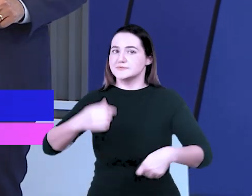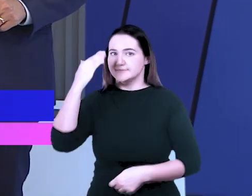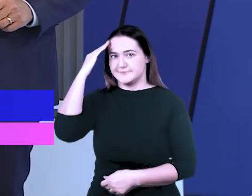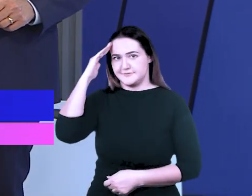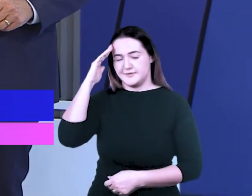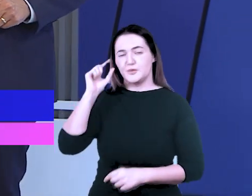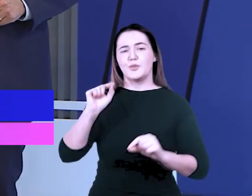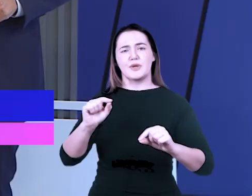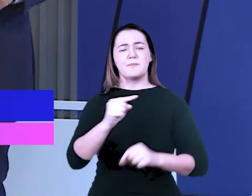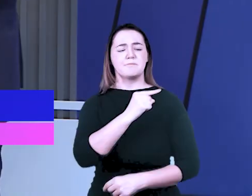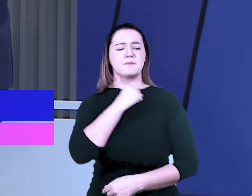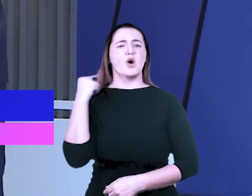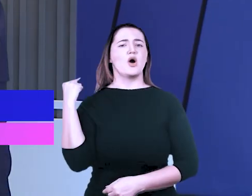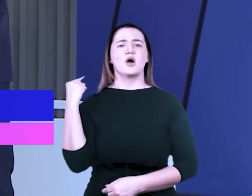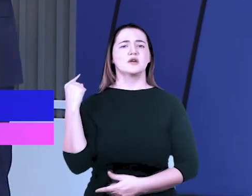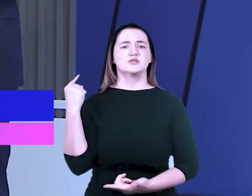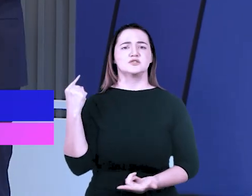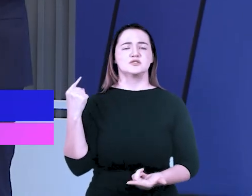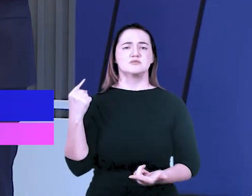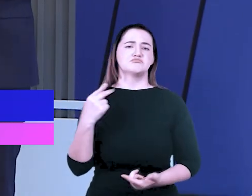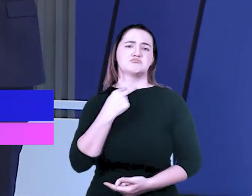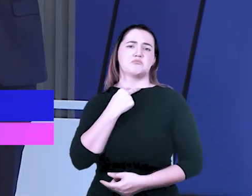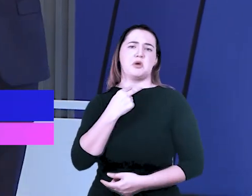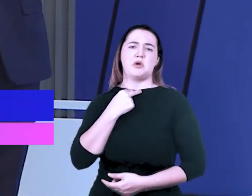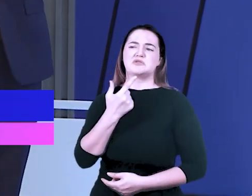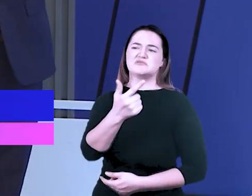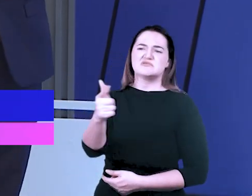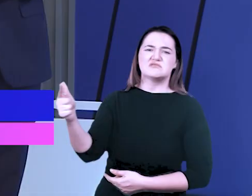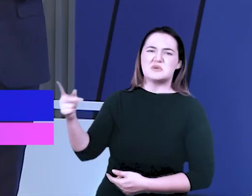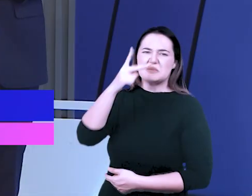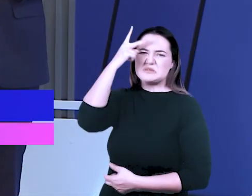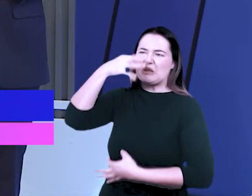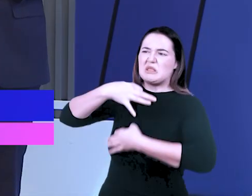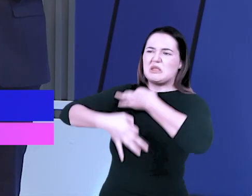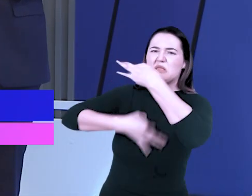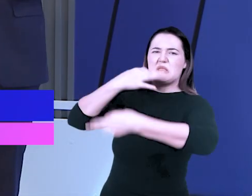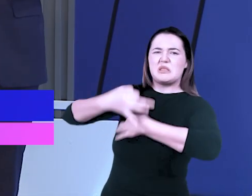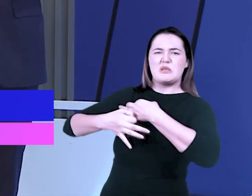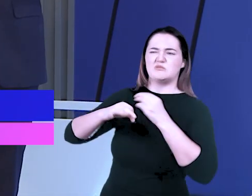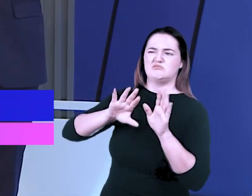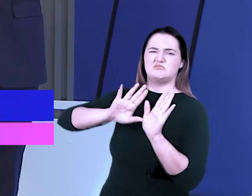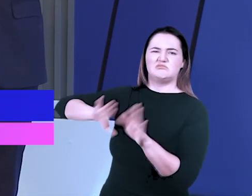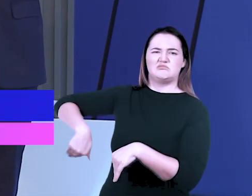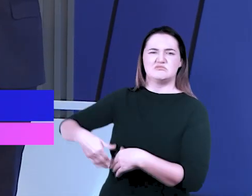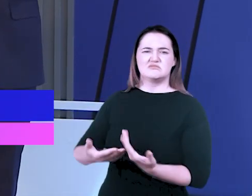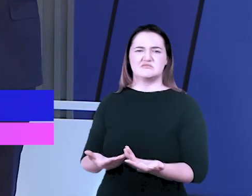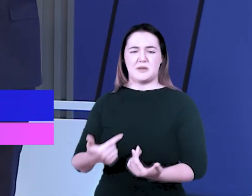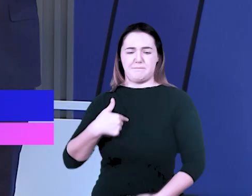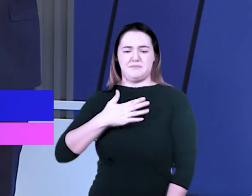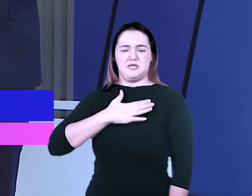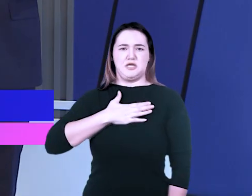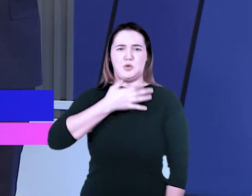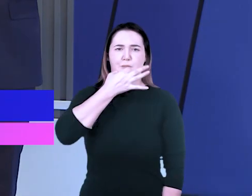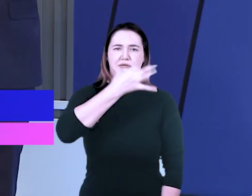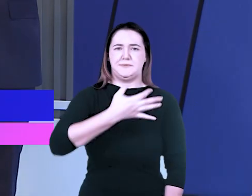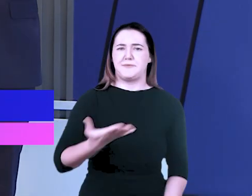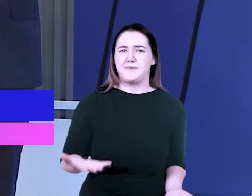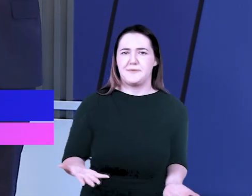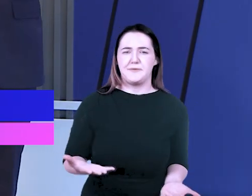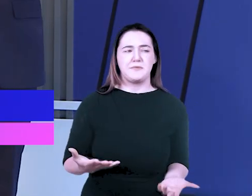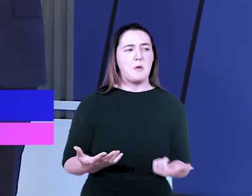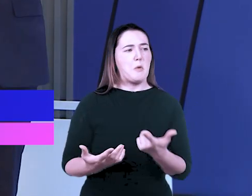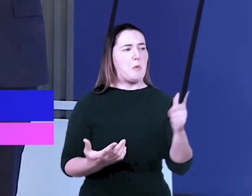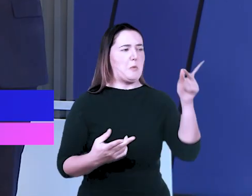nos ensina sobre a morte. Não há espaço para especulações. não é a ideia do Rafael, não são